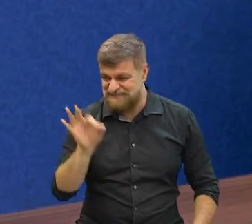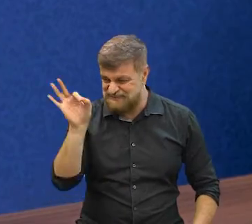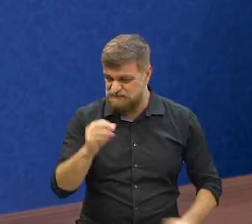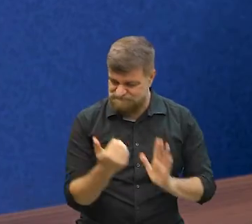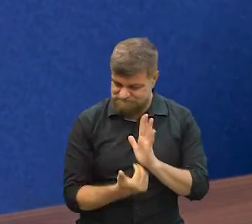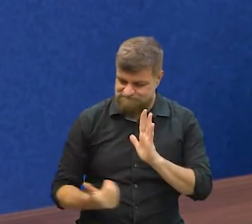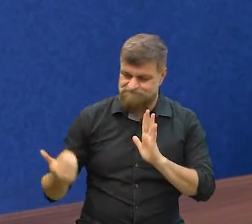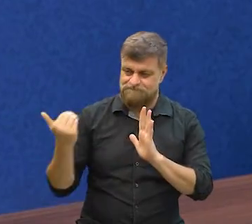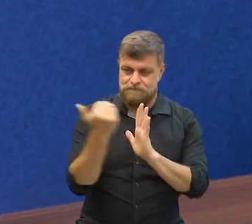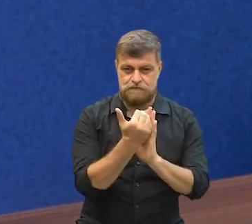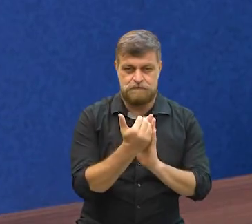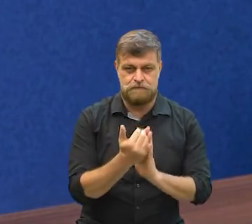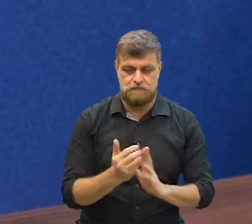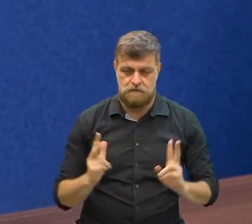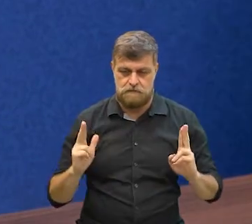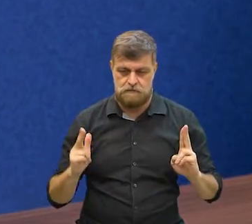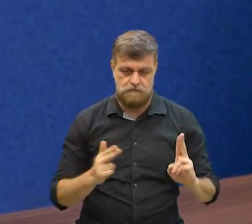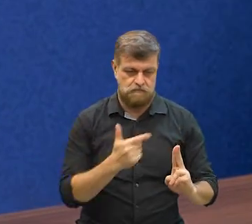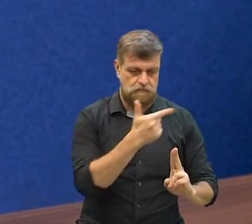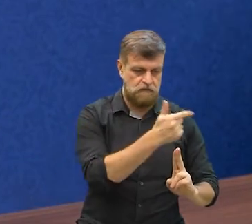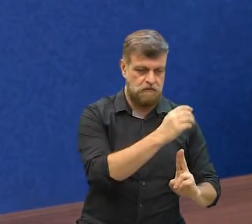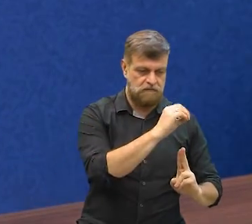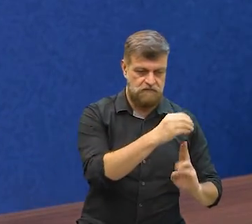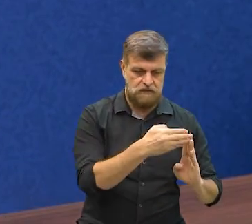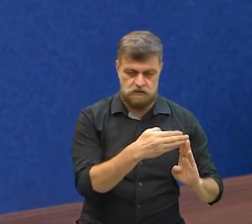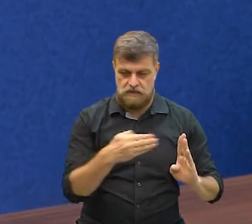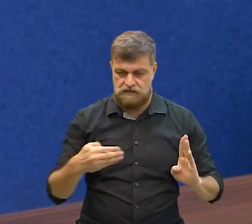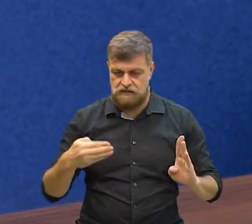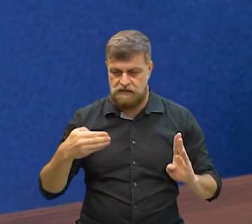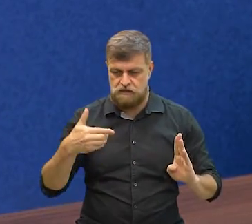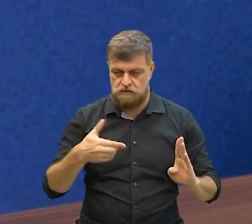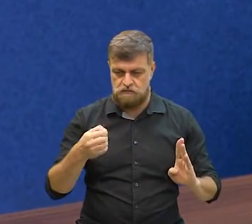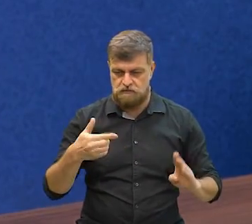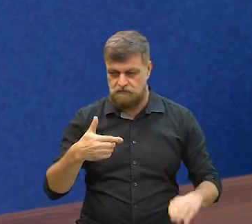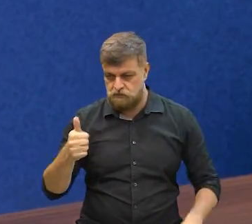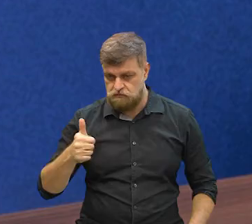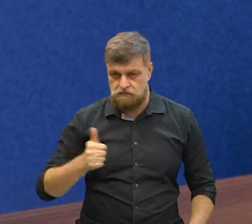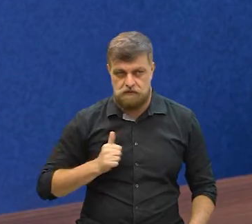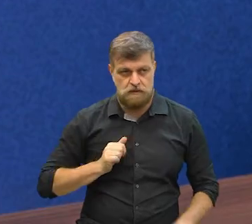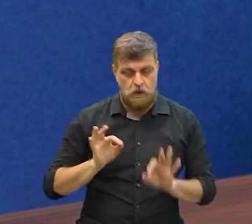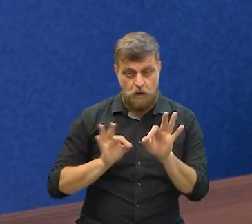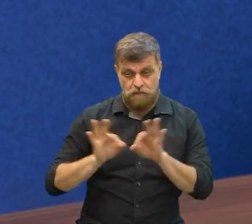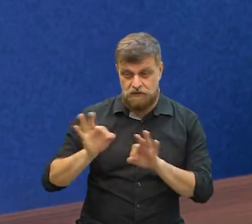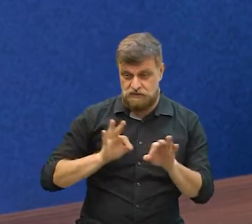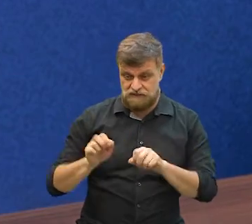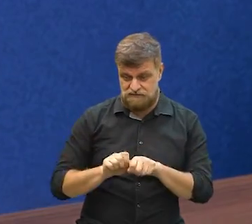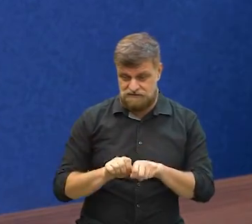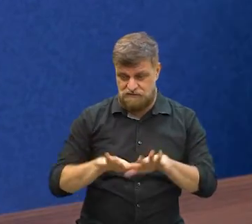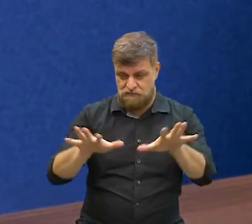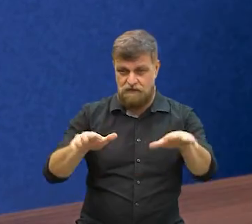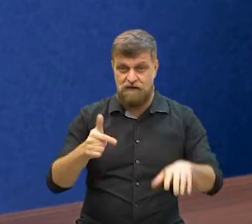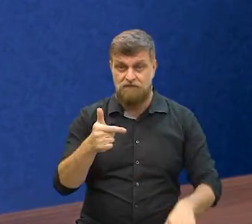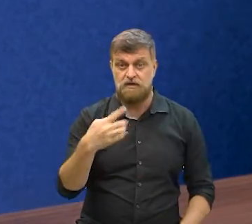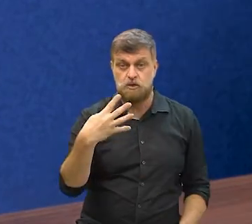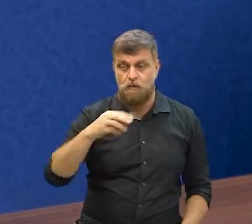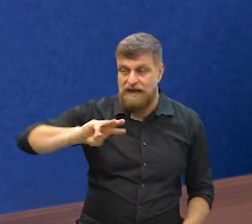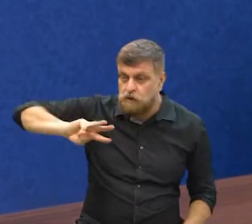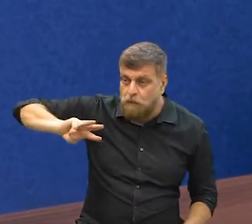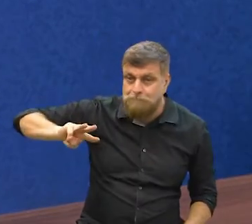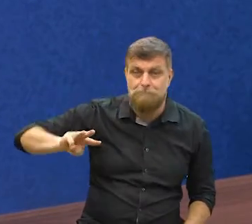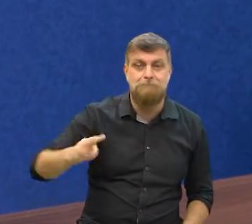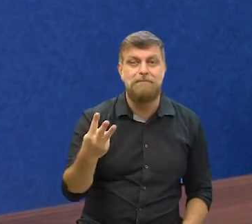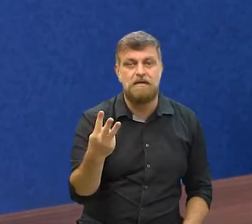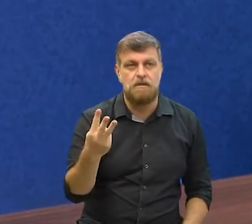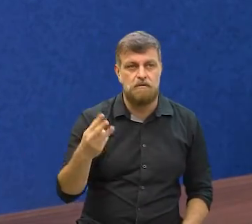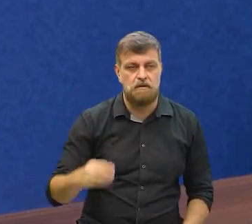600%, de acordo com a informação que eu tenho, entre 2020 e 2021, um projeto de expansão de 24 milhões de